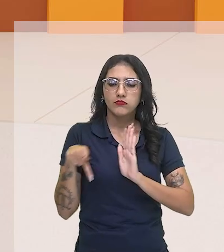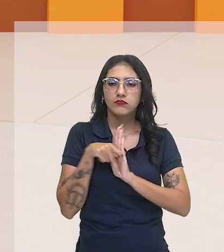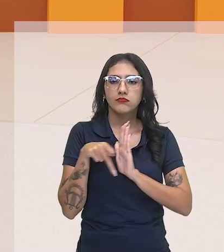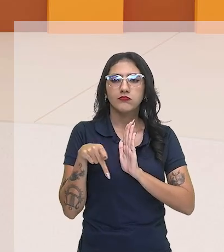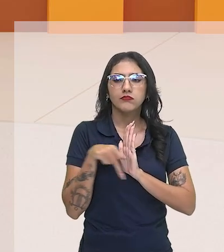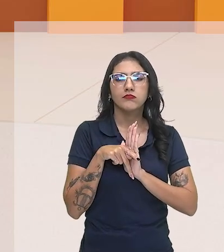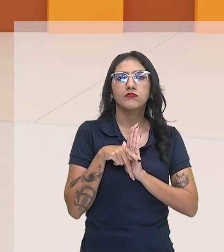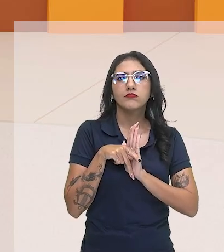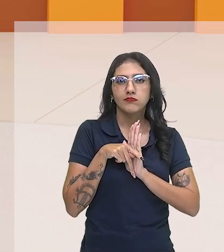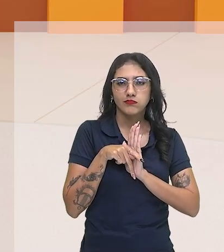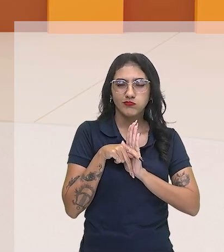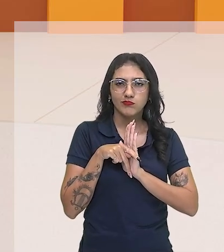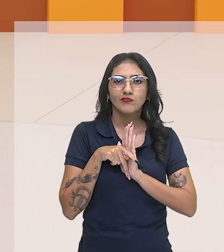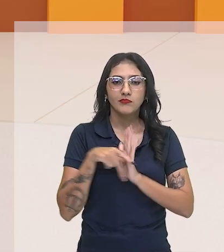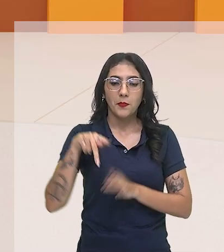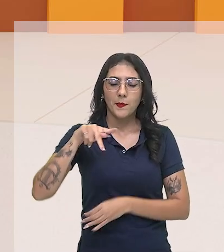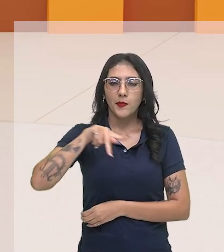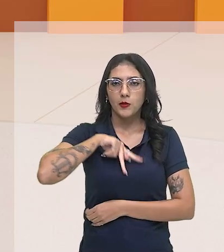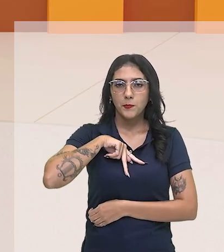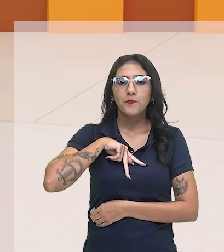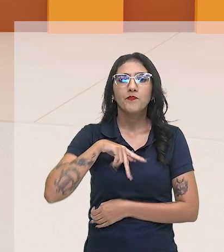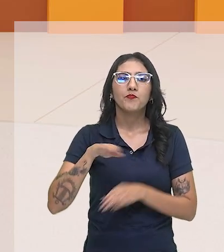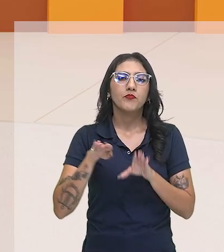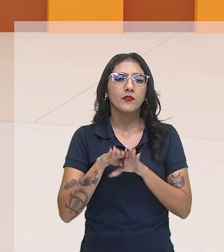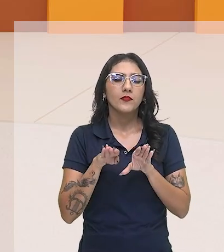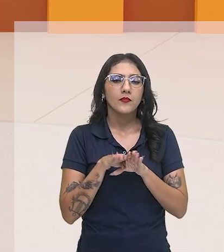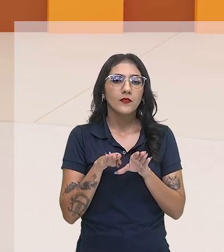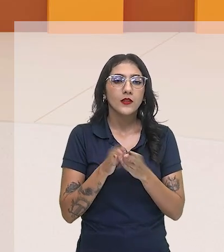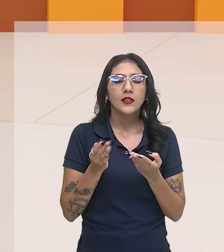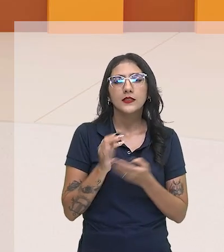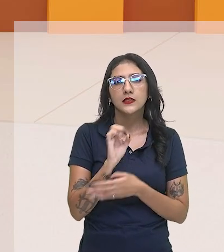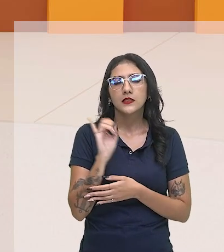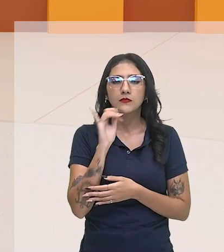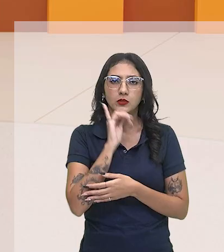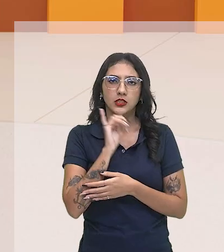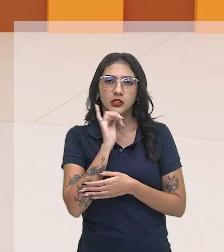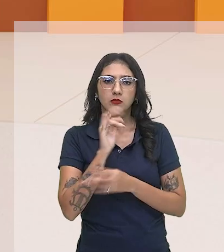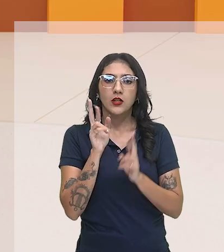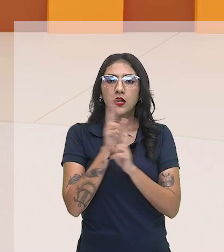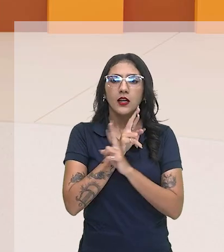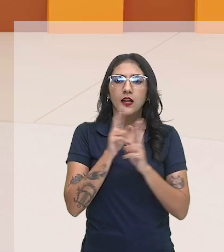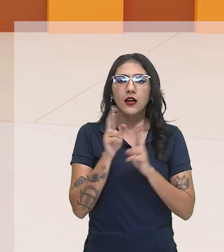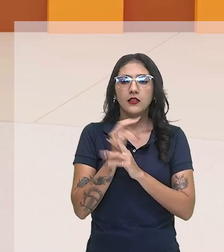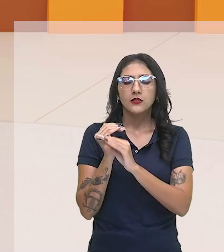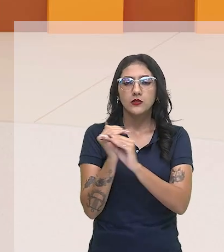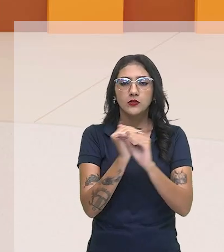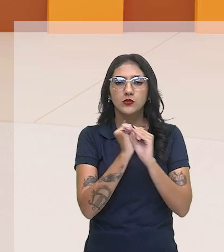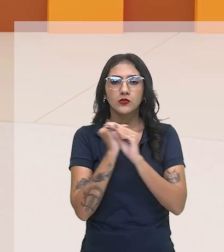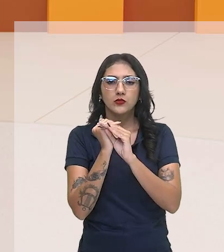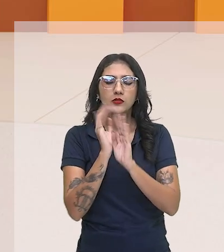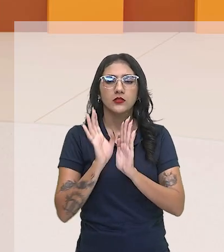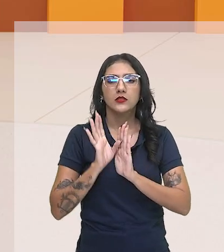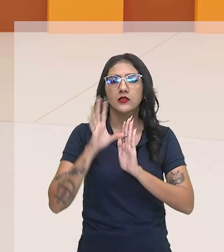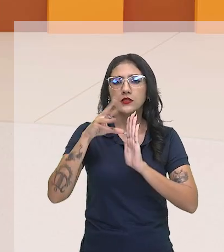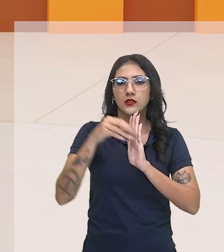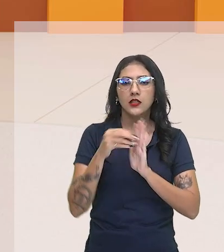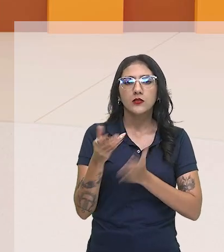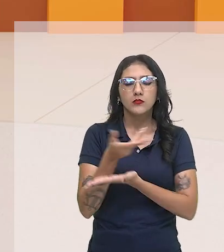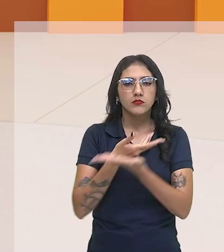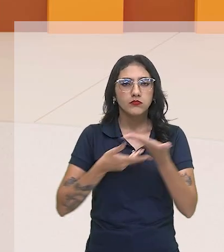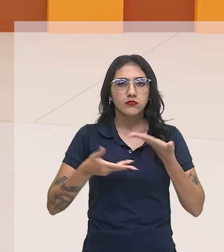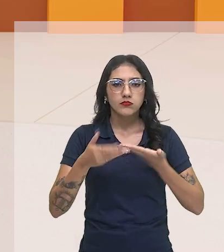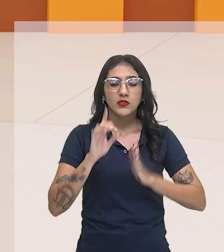percebe-se como proprietários e, principalmente, enquanto portadores de igualdade, possuindo, portanto,